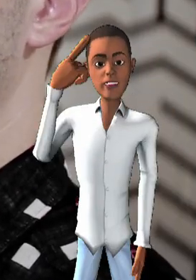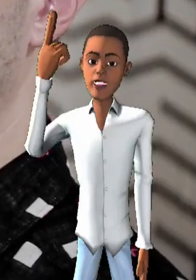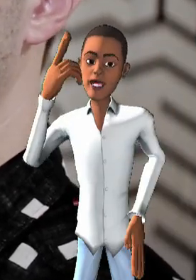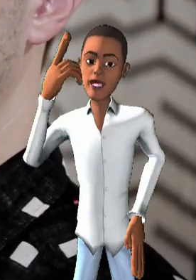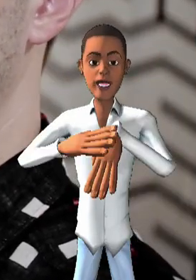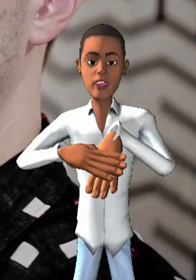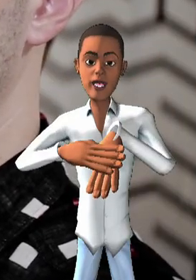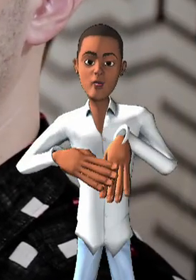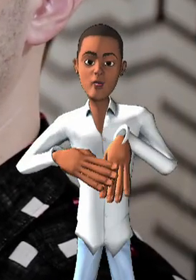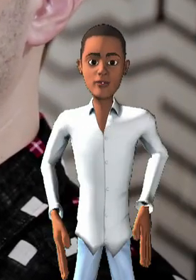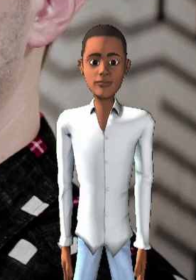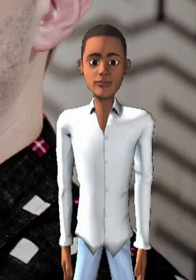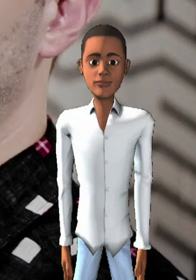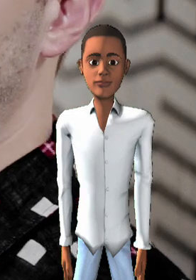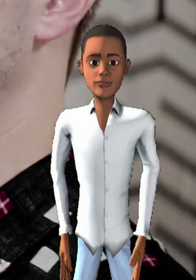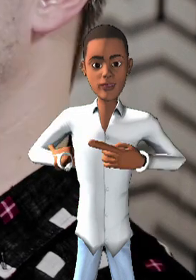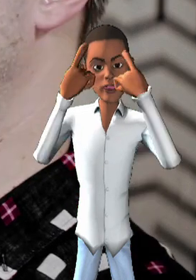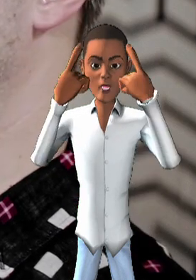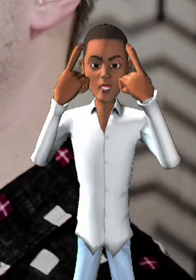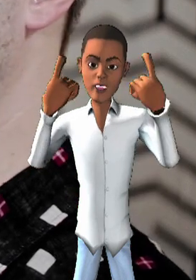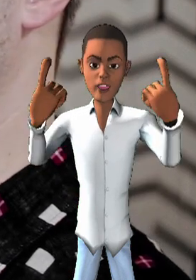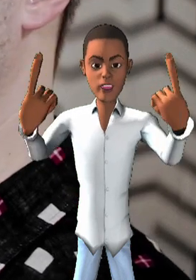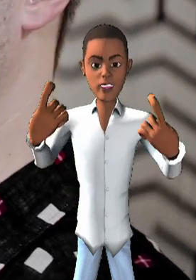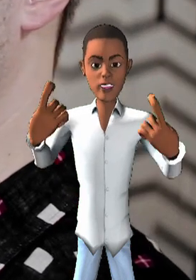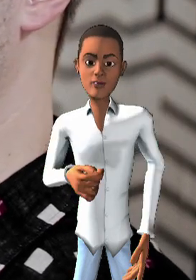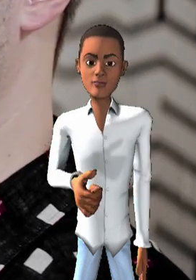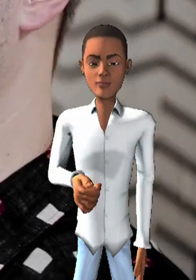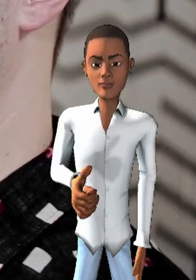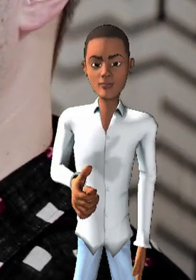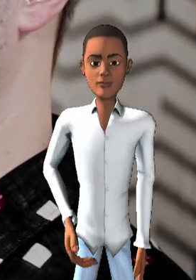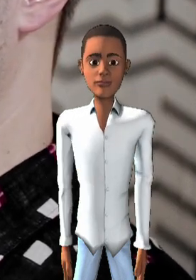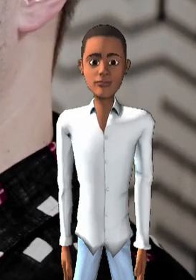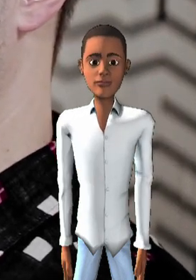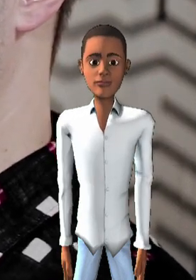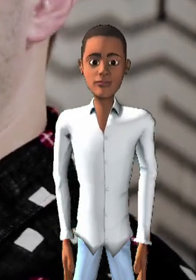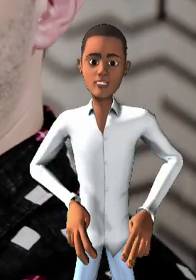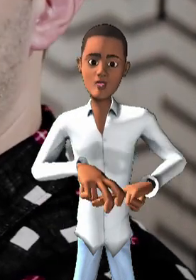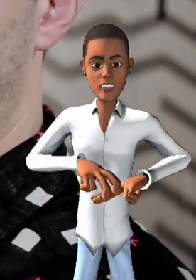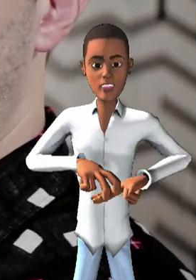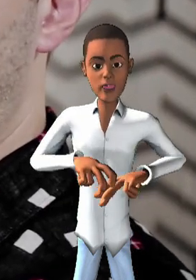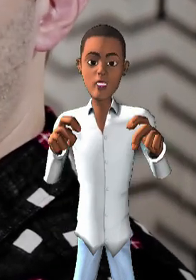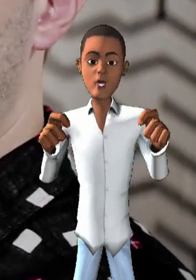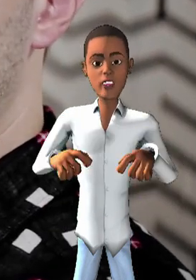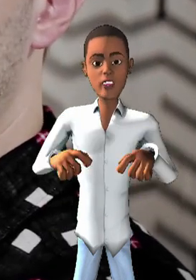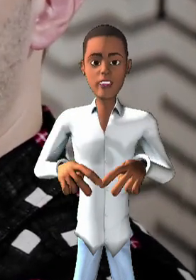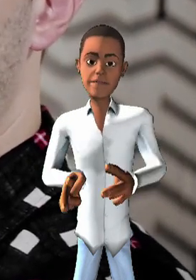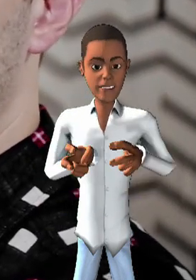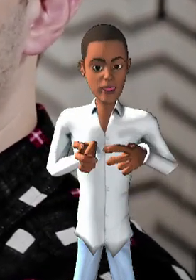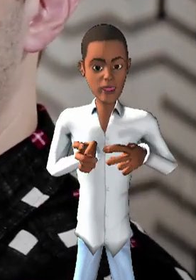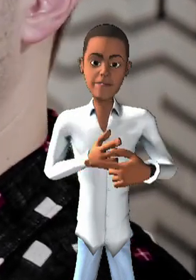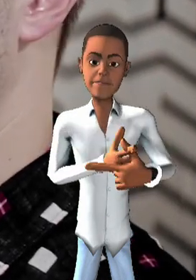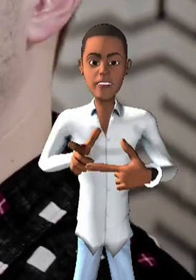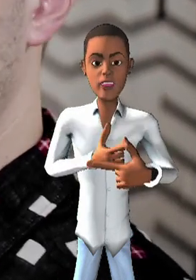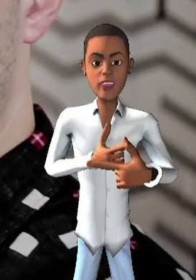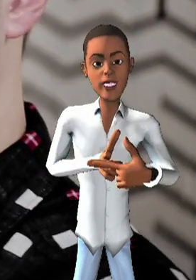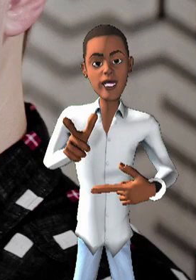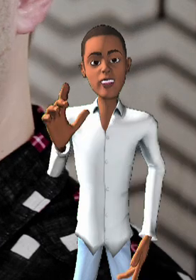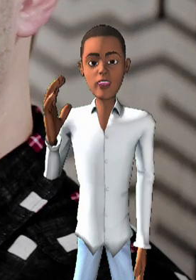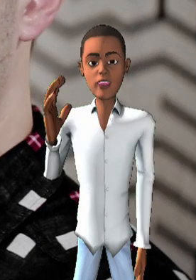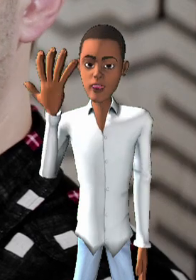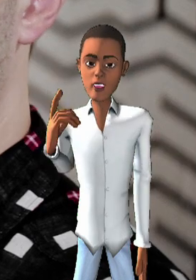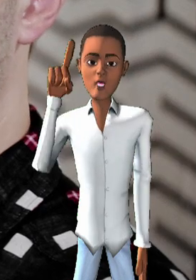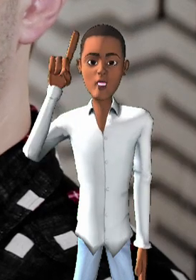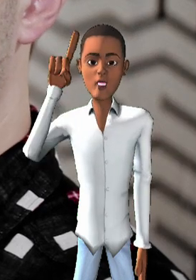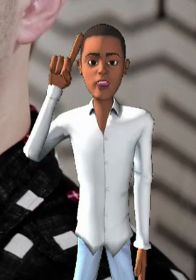sendo violentas que o gênero masculino não percebe. Isso a gente já consegue imaginar o